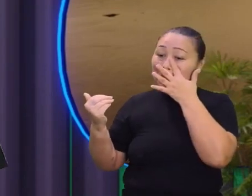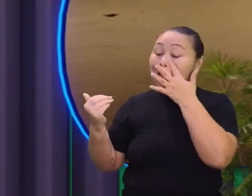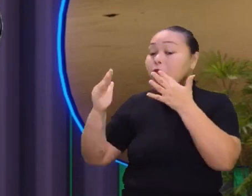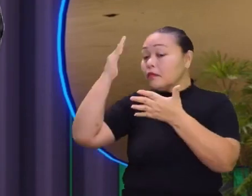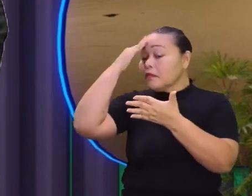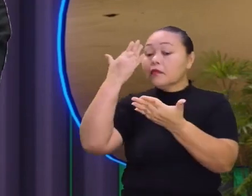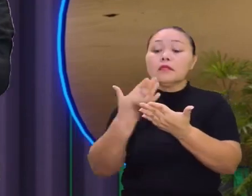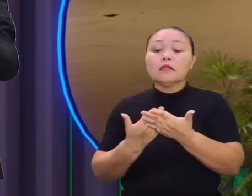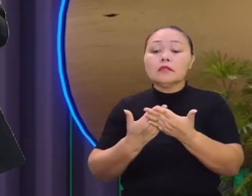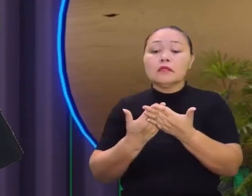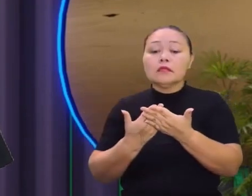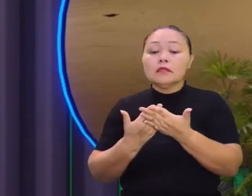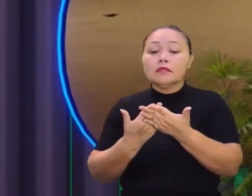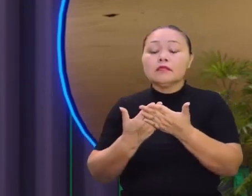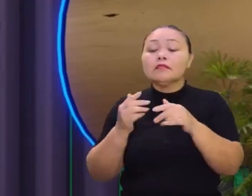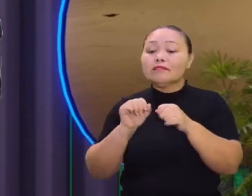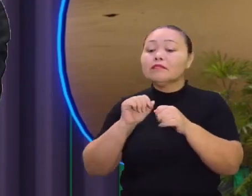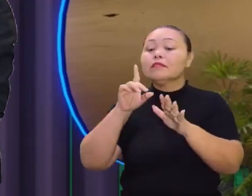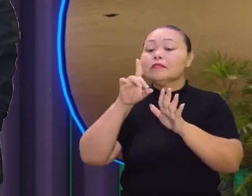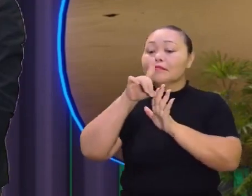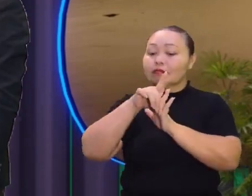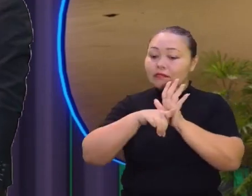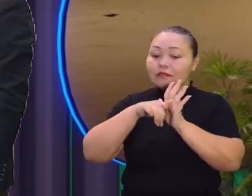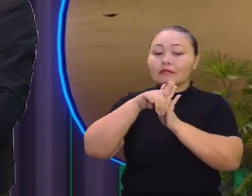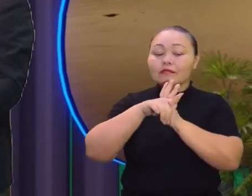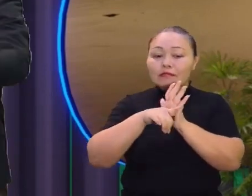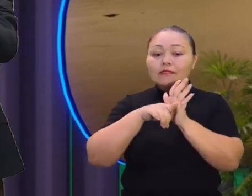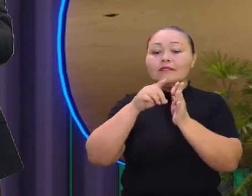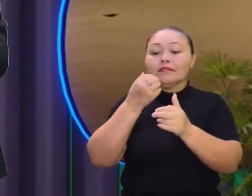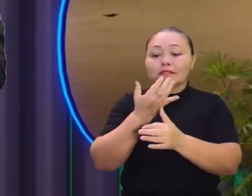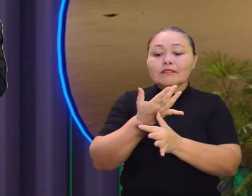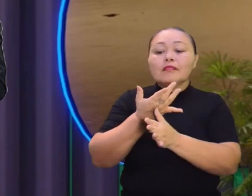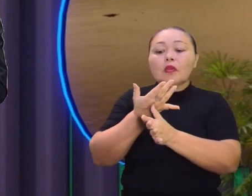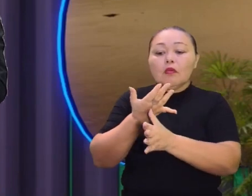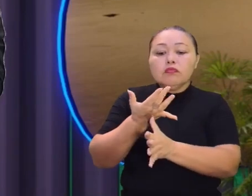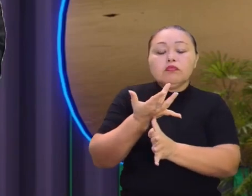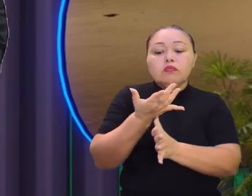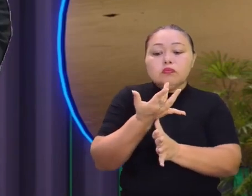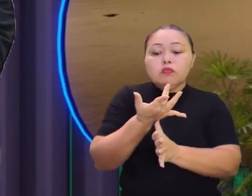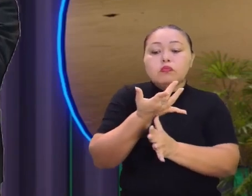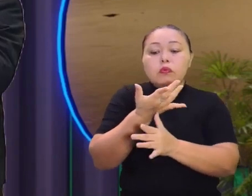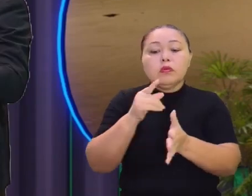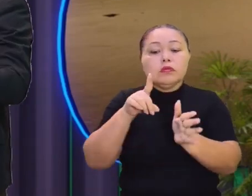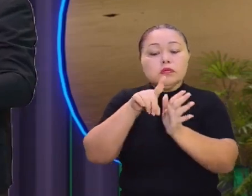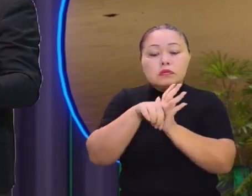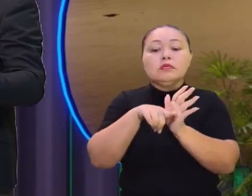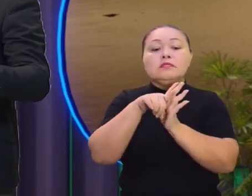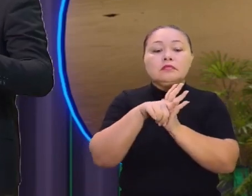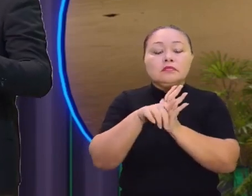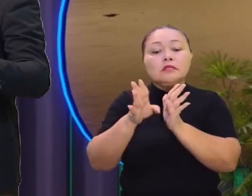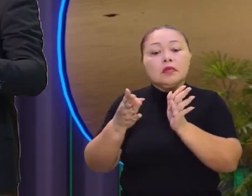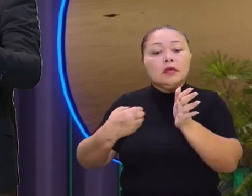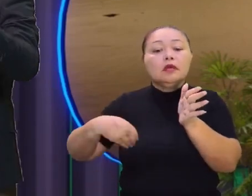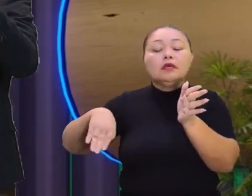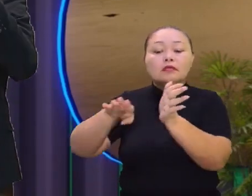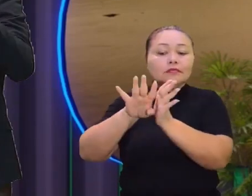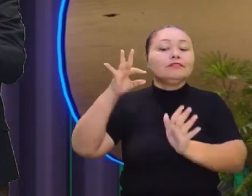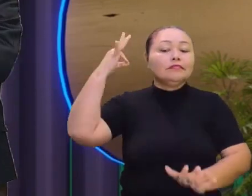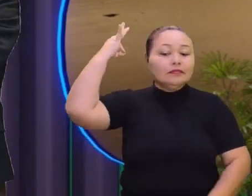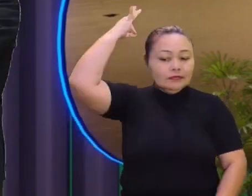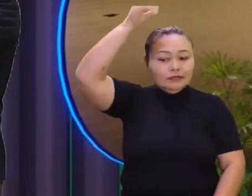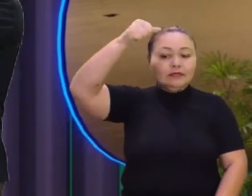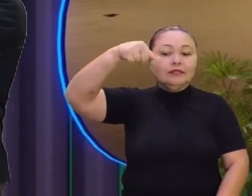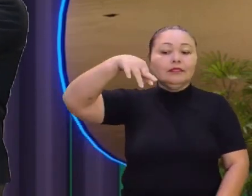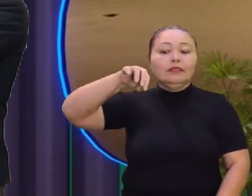Você acredita? Eu andava no trem. Eu e meus amigos, a gente pegava o trem. E até Santo Antônio? E até